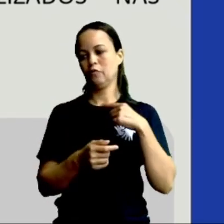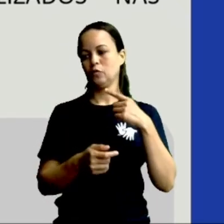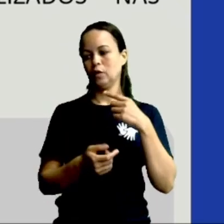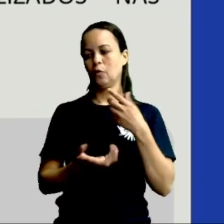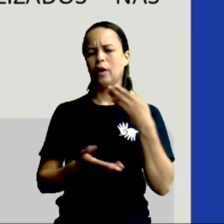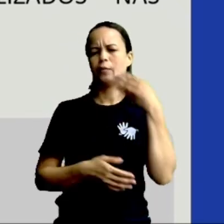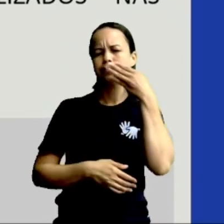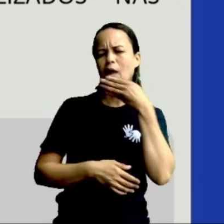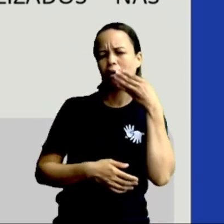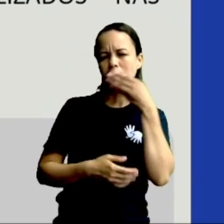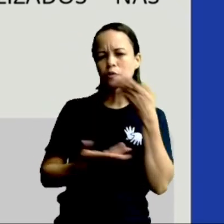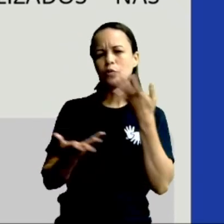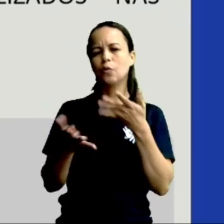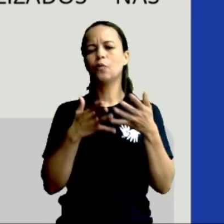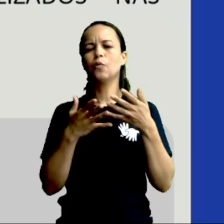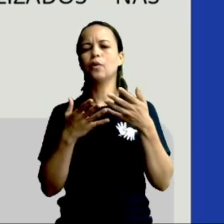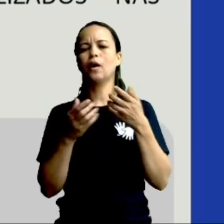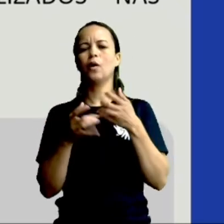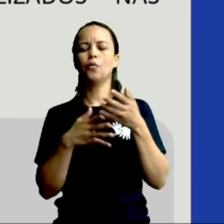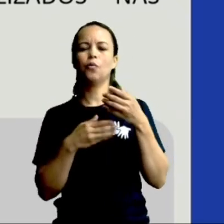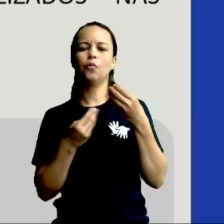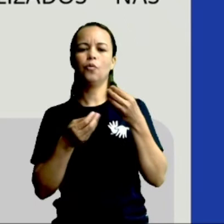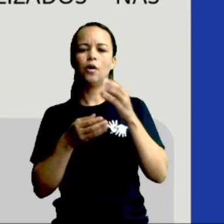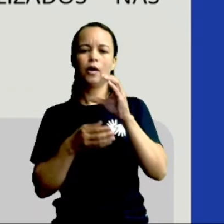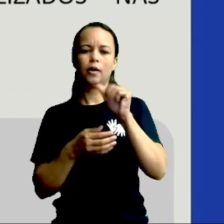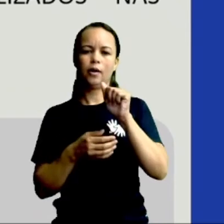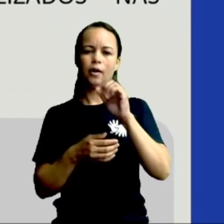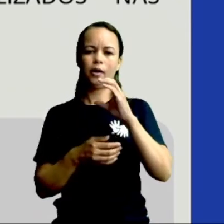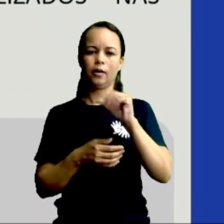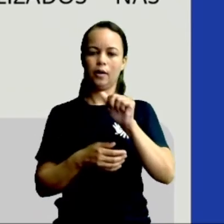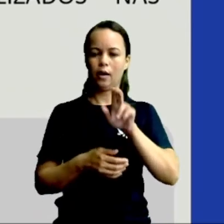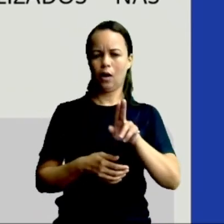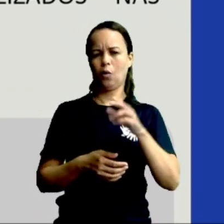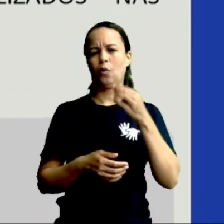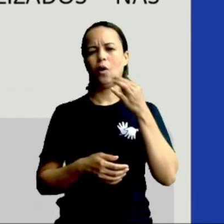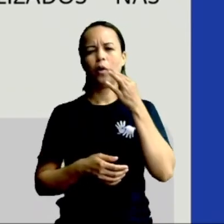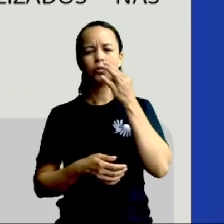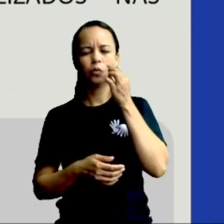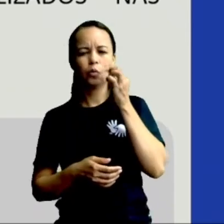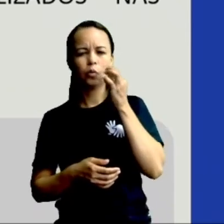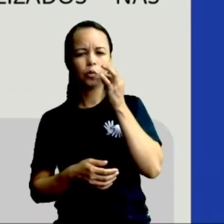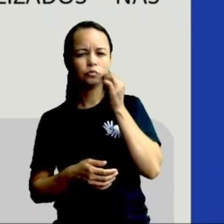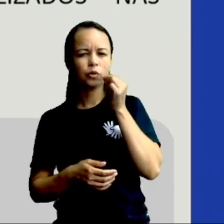o açúcar, o cacau, o petróleo, sal,